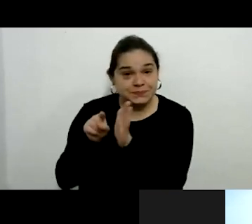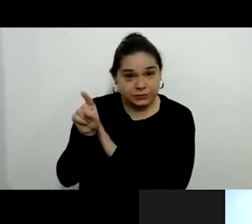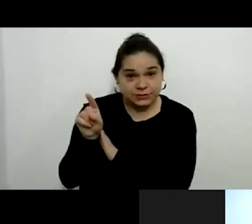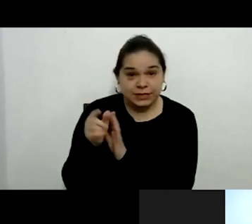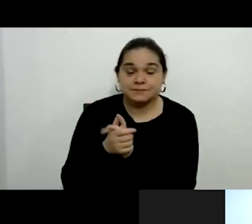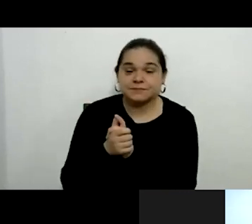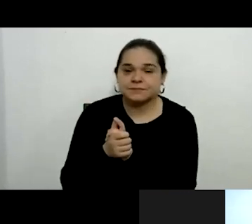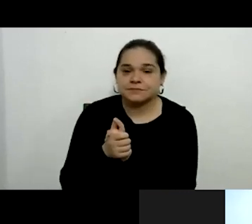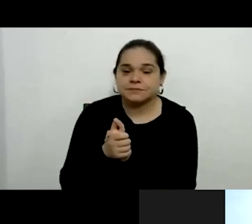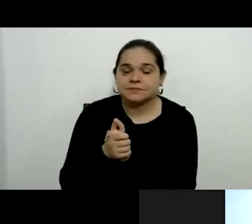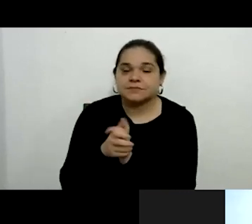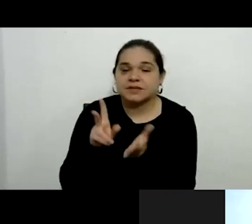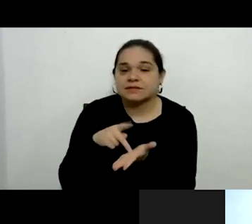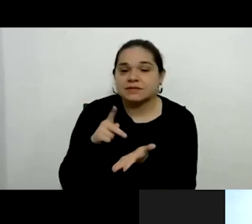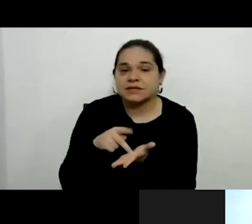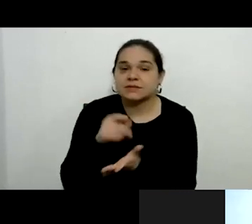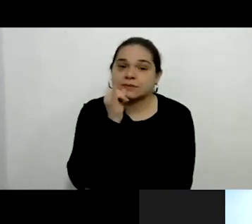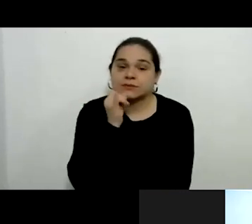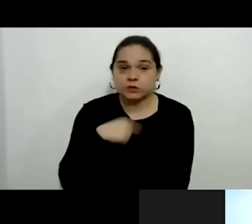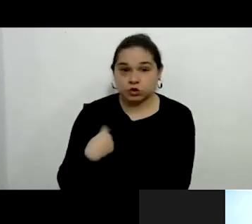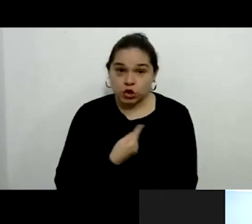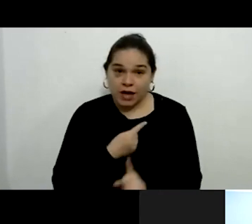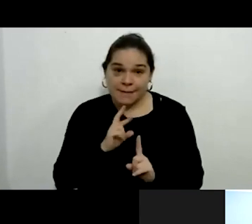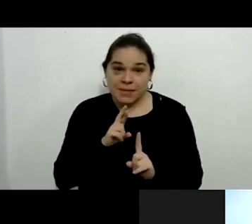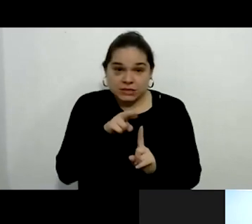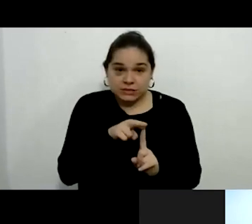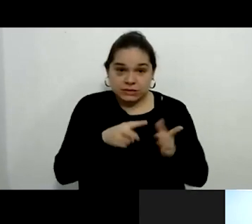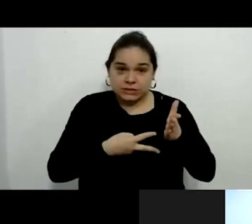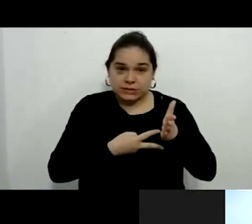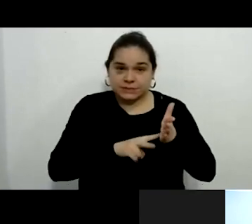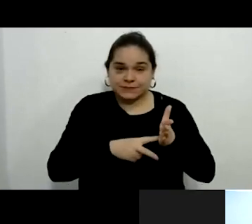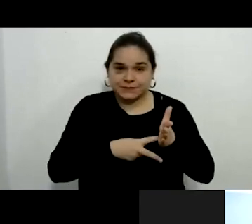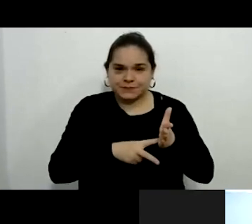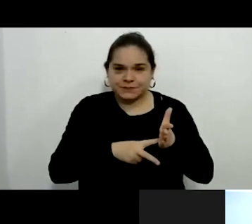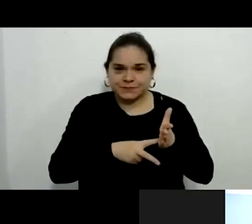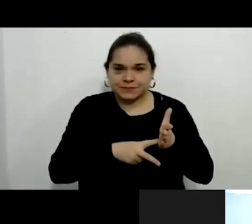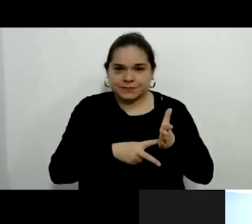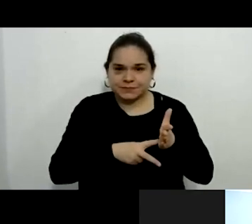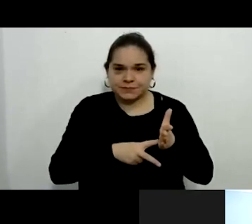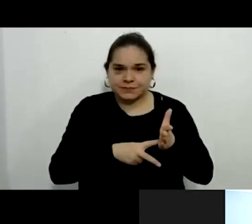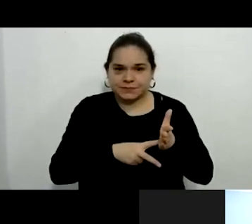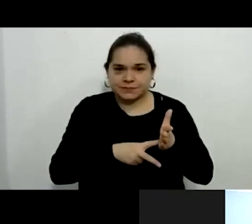na verdade, se nós como representantes, a partir do momento em que chega,